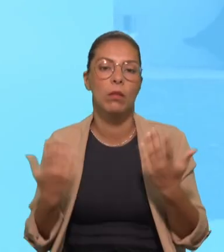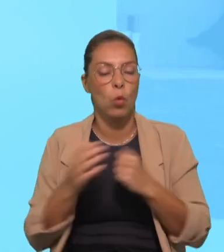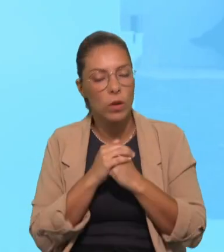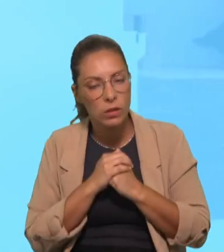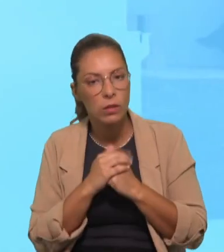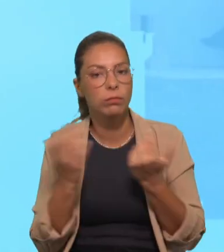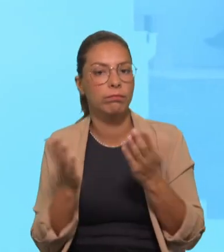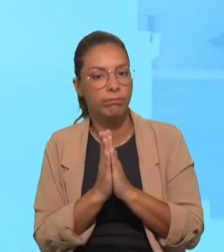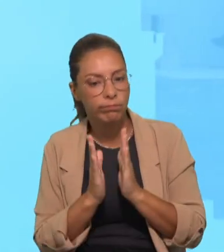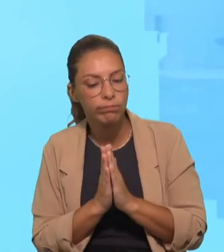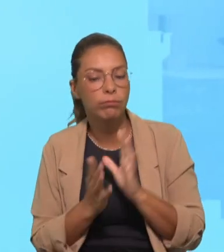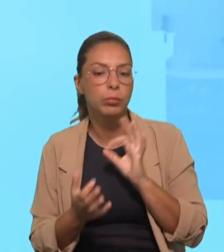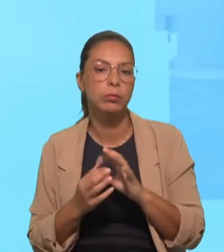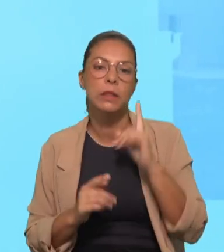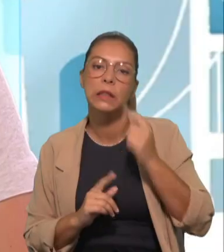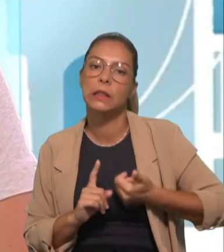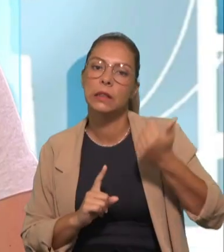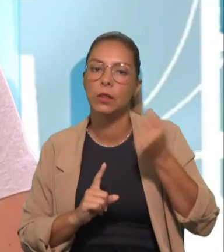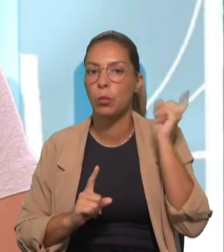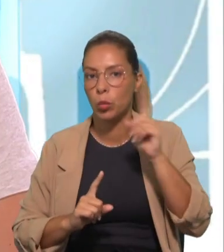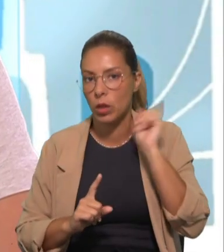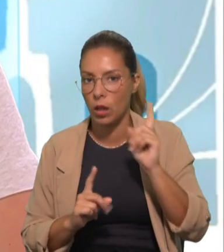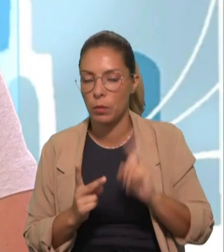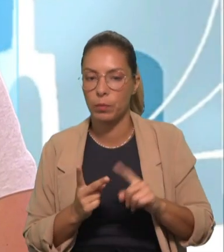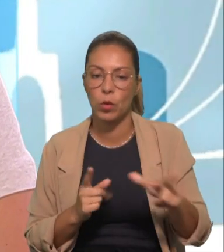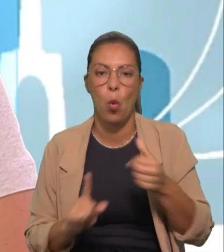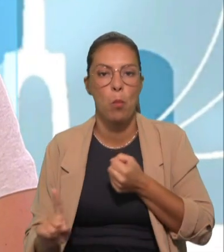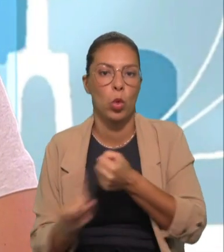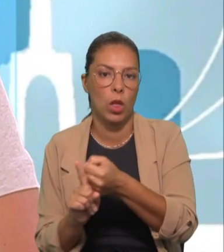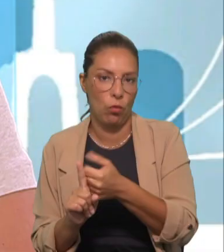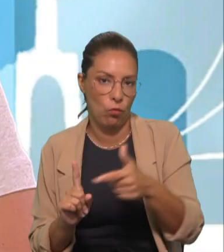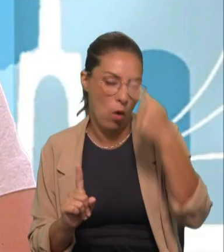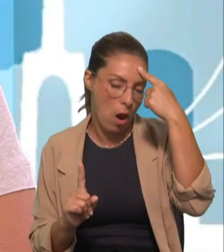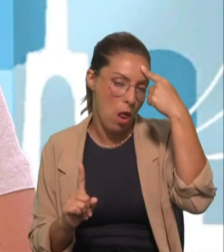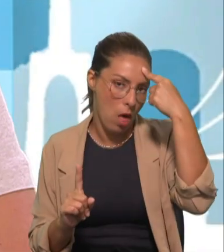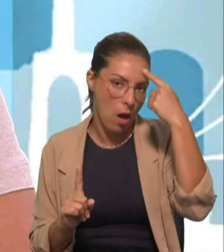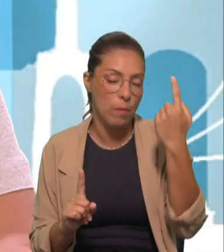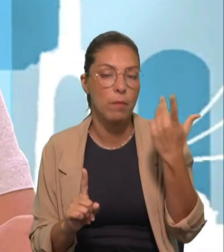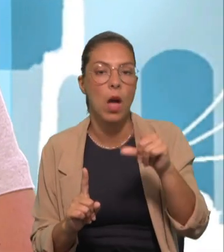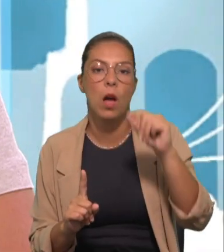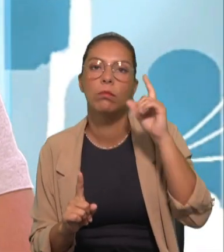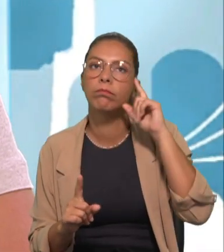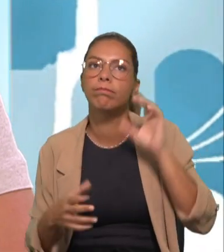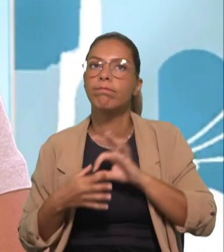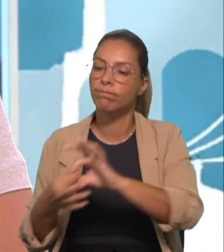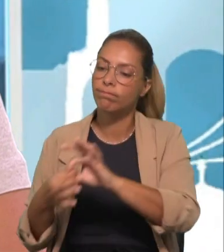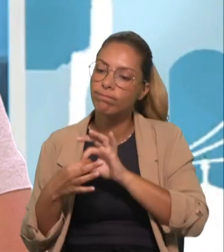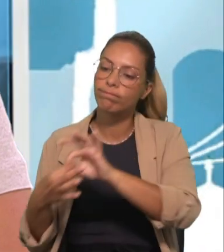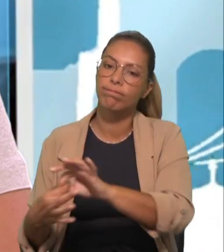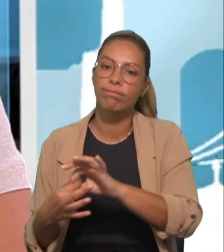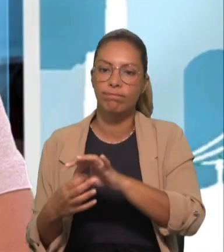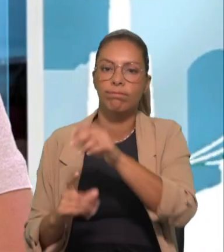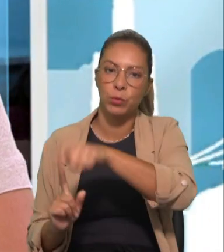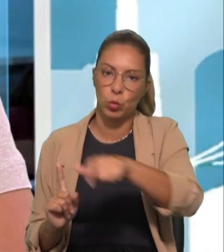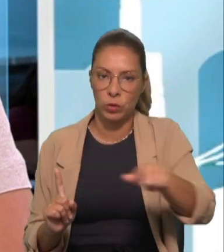é sempre o nosso fundamento, estamos lá por um motivo, e também ligação com as pessoas com que vamos em semana,